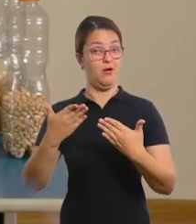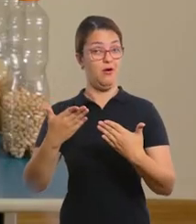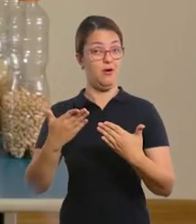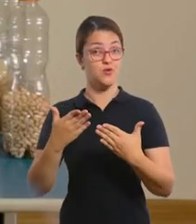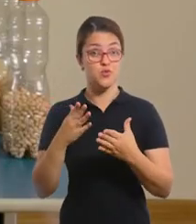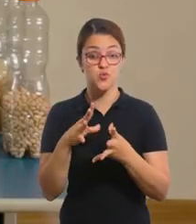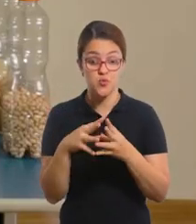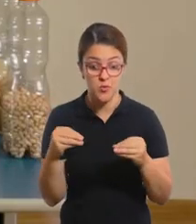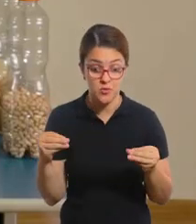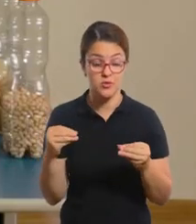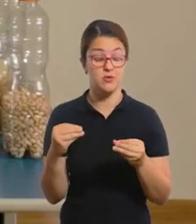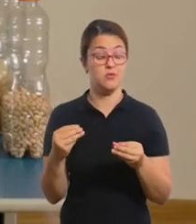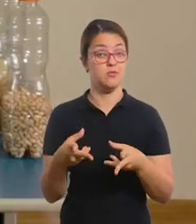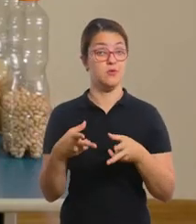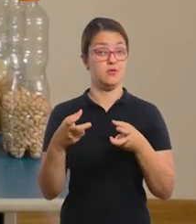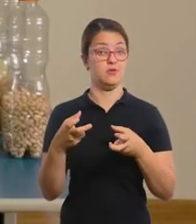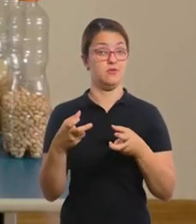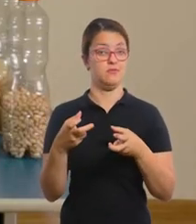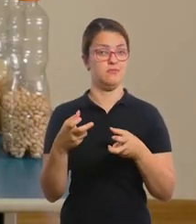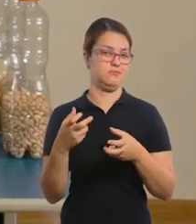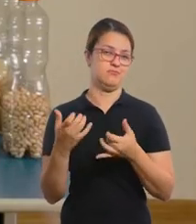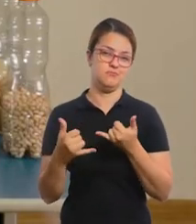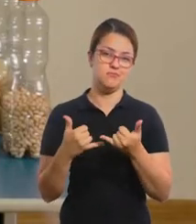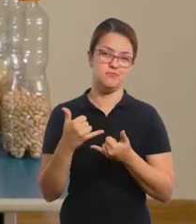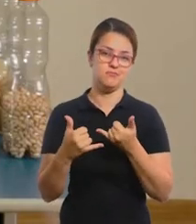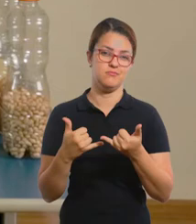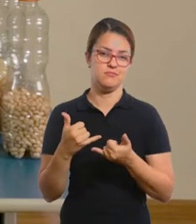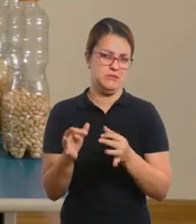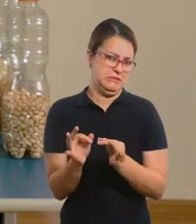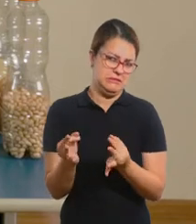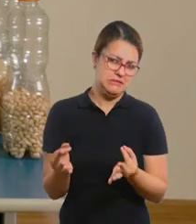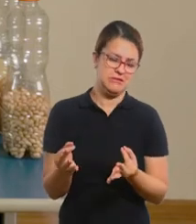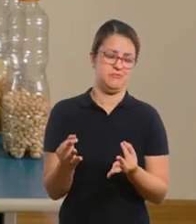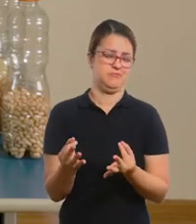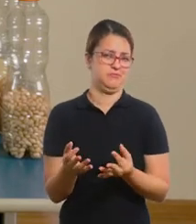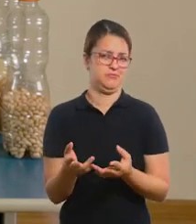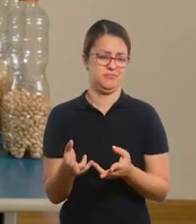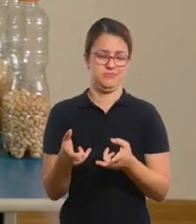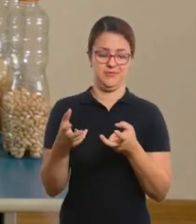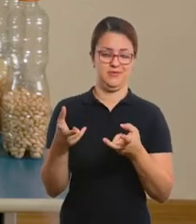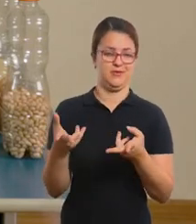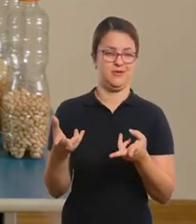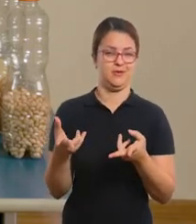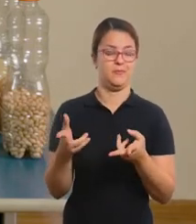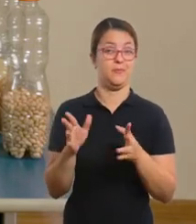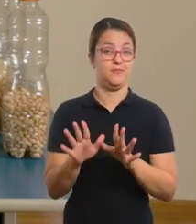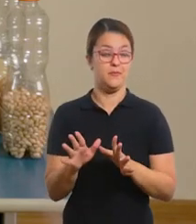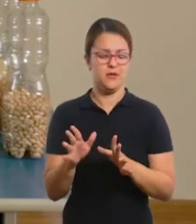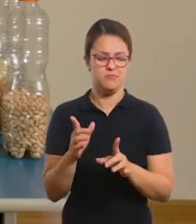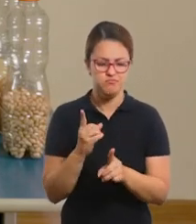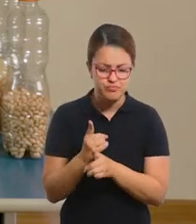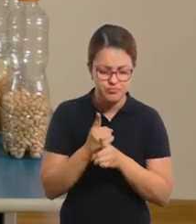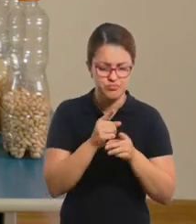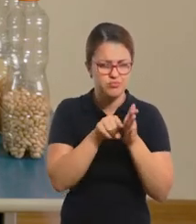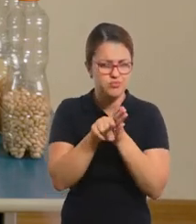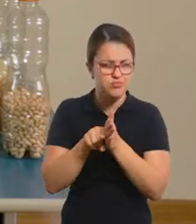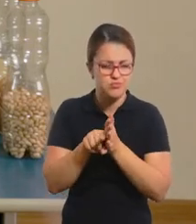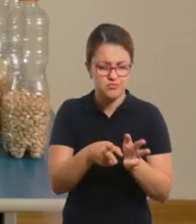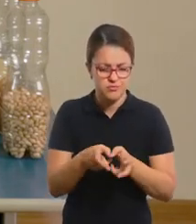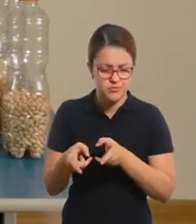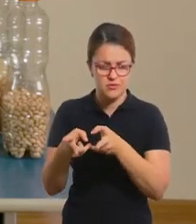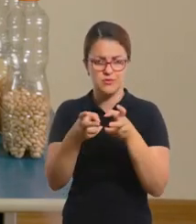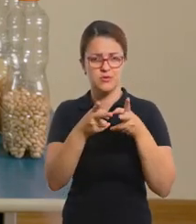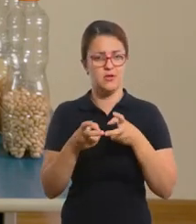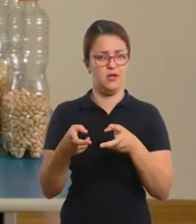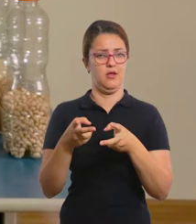quando ele coloca e sumiu. Ele vai se encantar com essa atividade, por mais simples que a gente ache para ele, ele está descobrindo, ele está